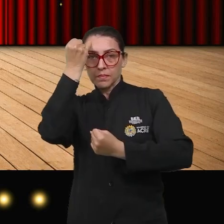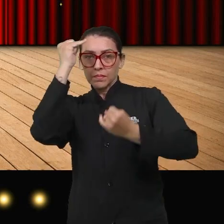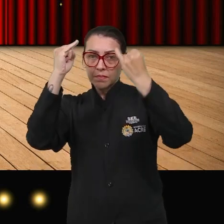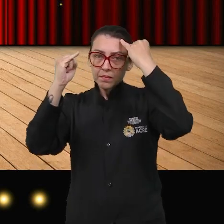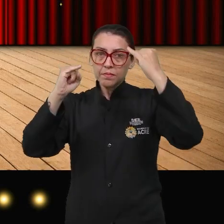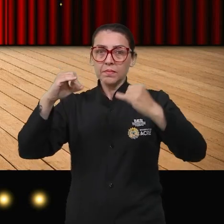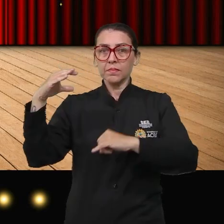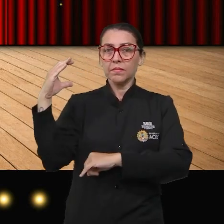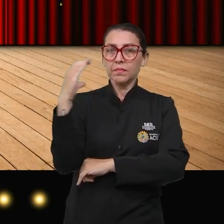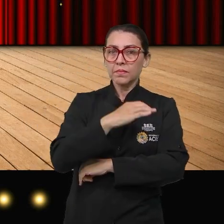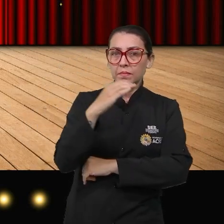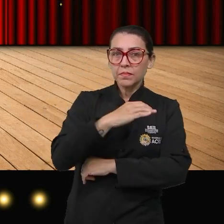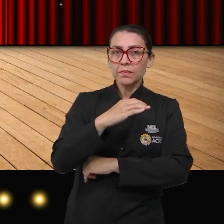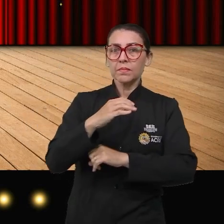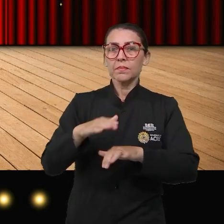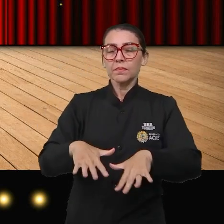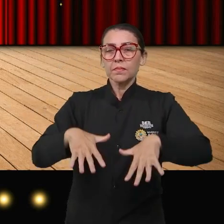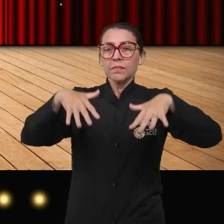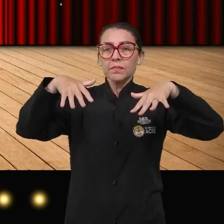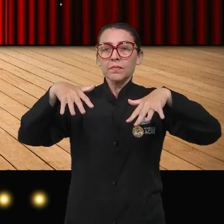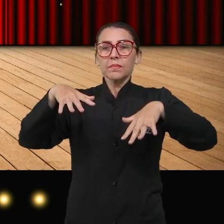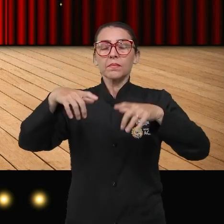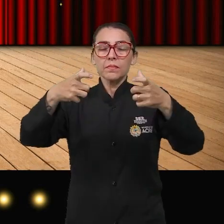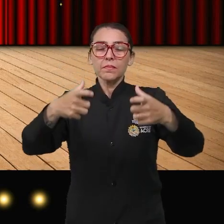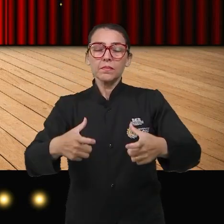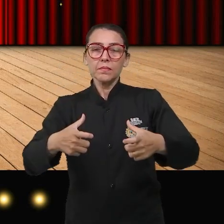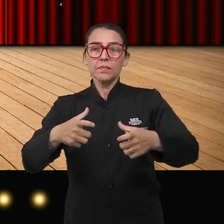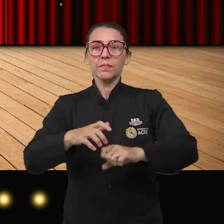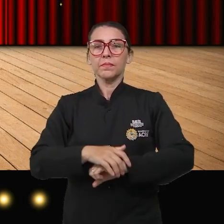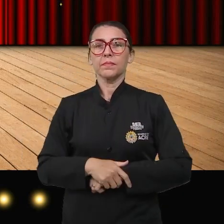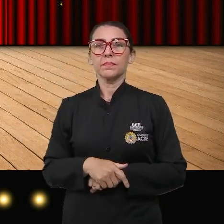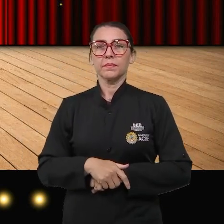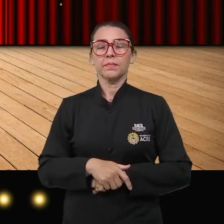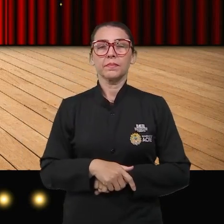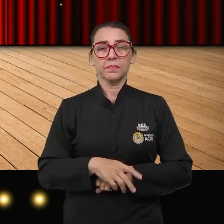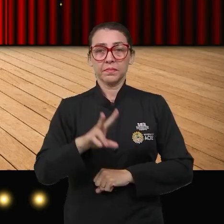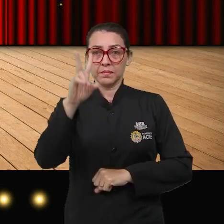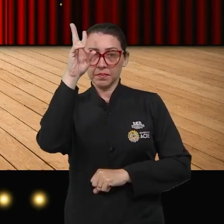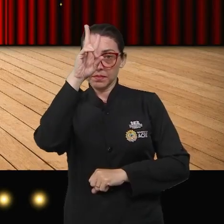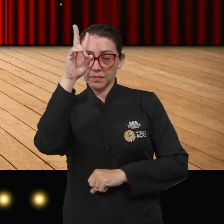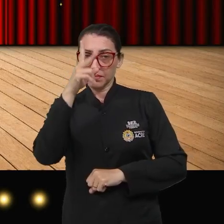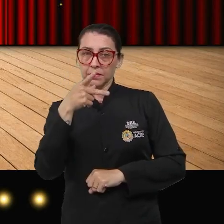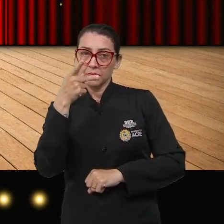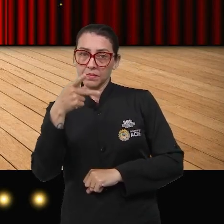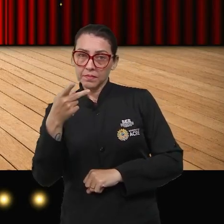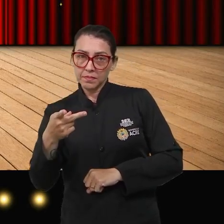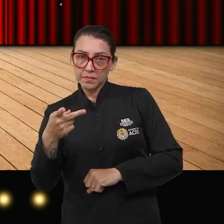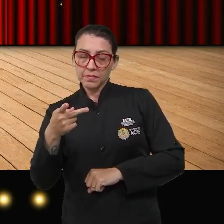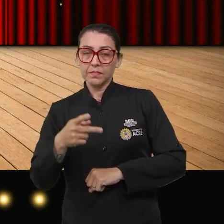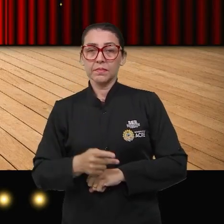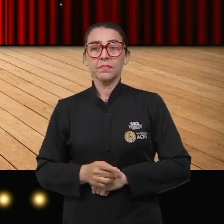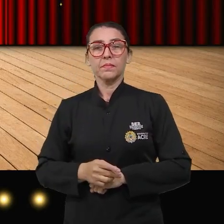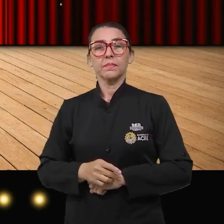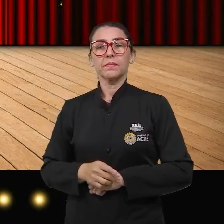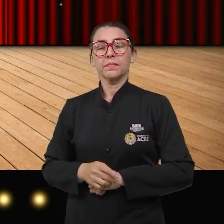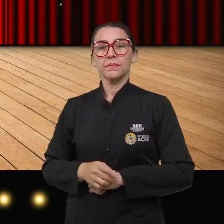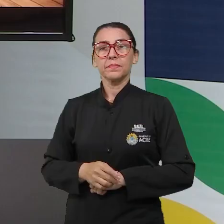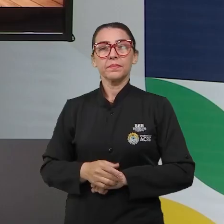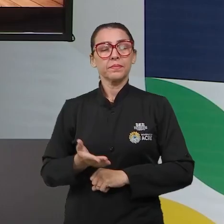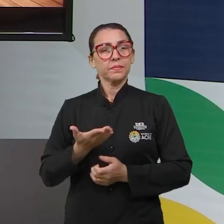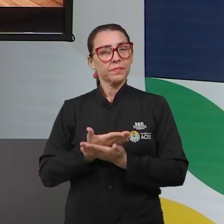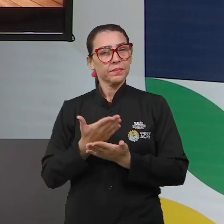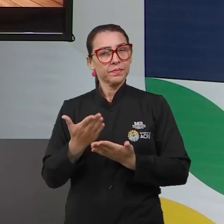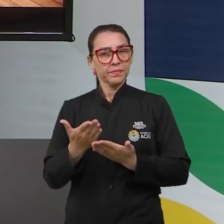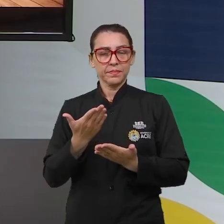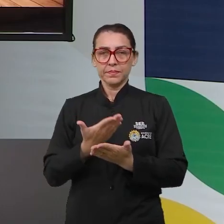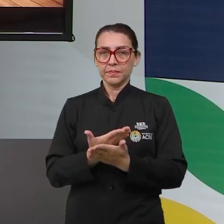força, criatividade, velocidade, público e cenário. Lembra que eu falei para vocês sobre esses elementos lá no